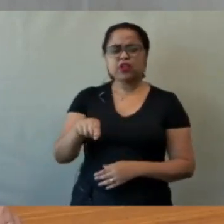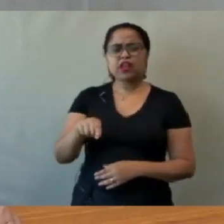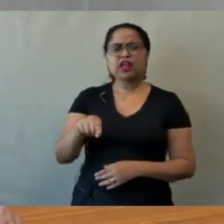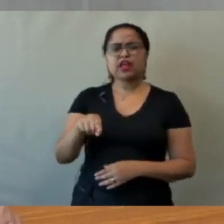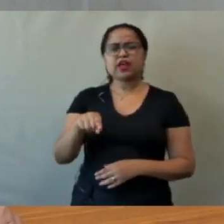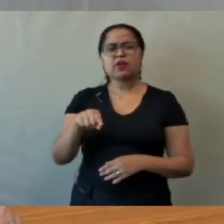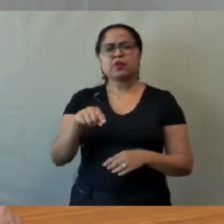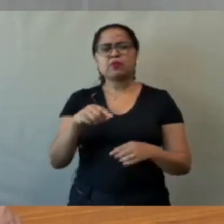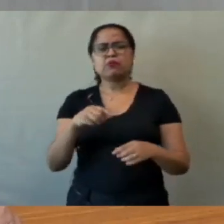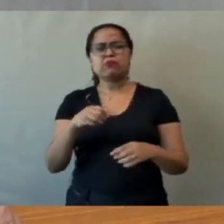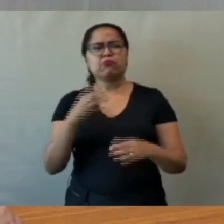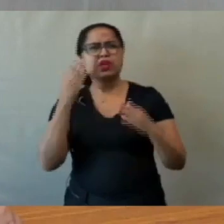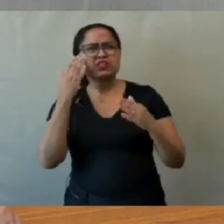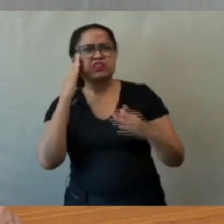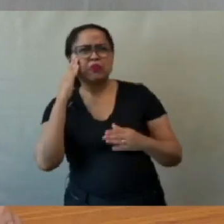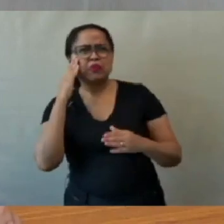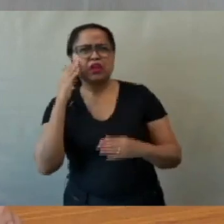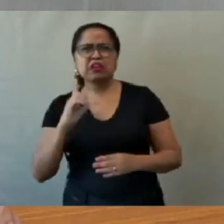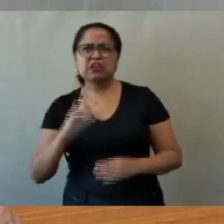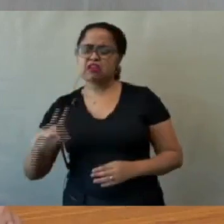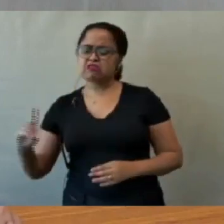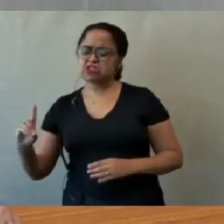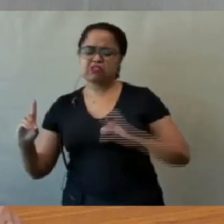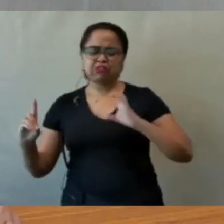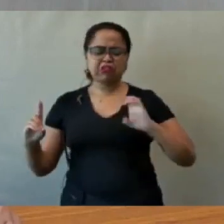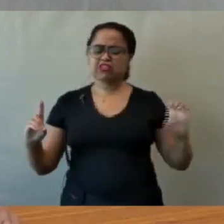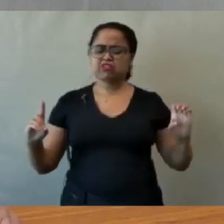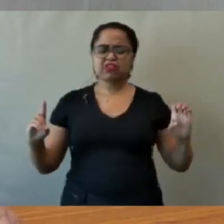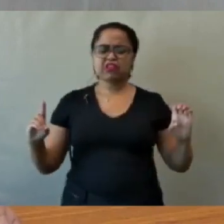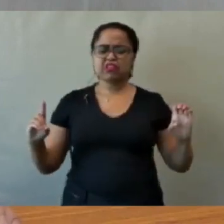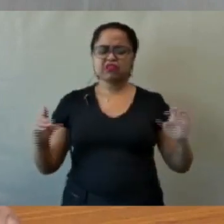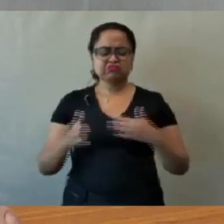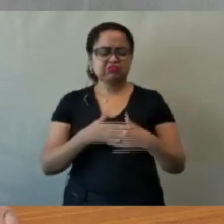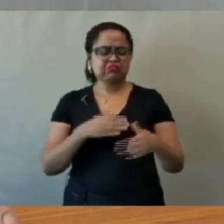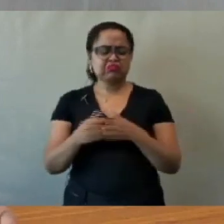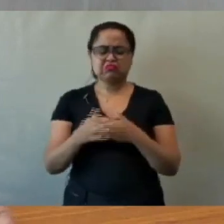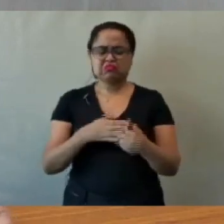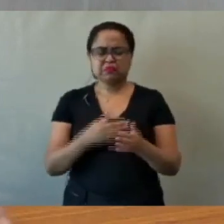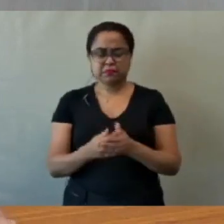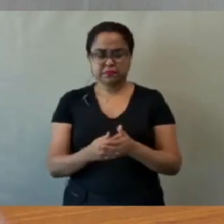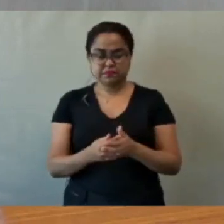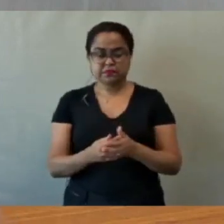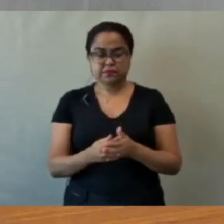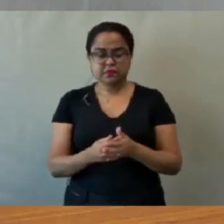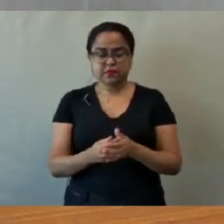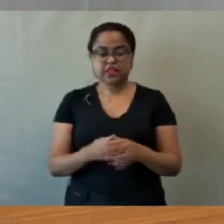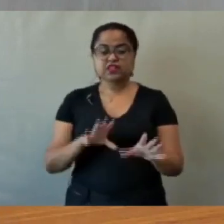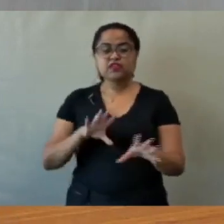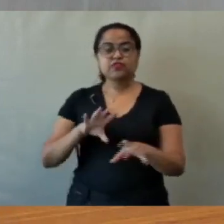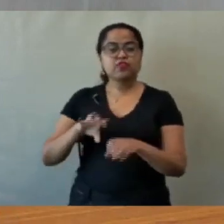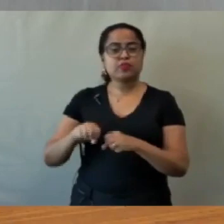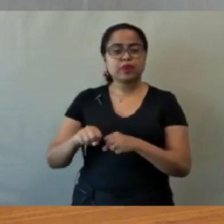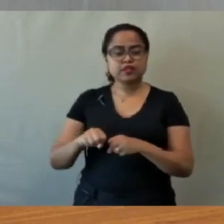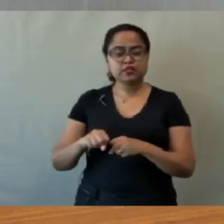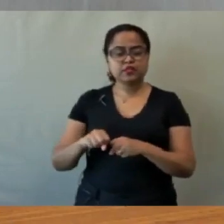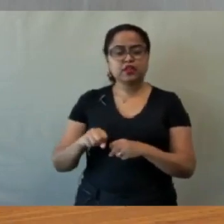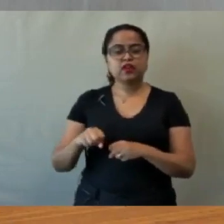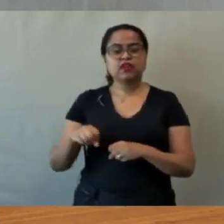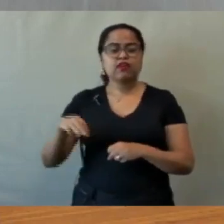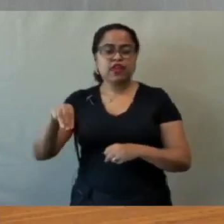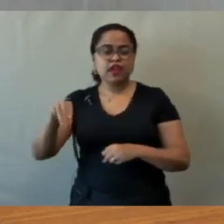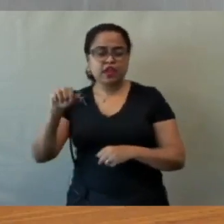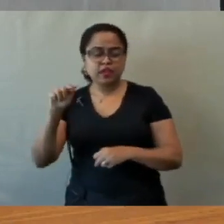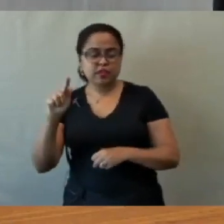A gente quer formação de verdade. Tá? Então, essa formação da MGS não é